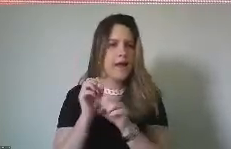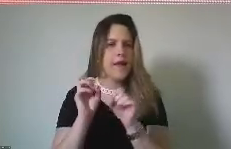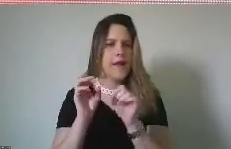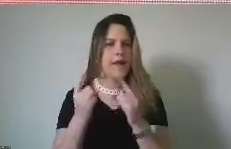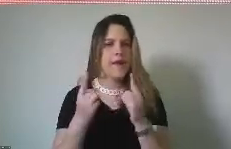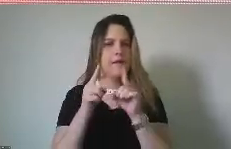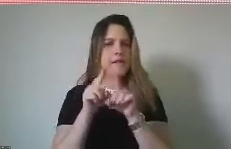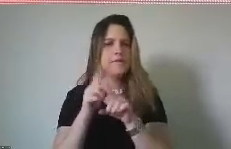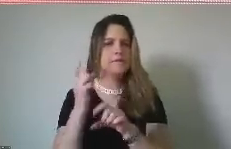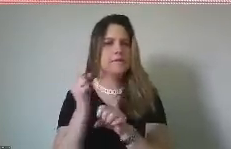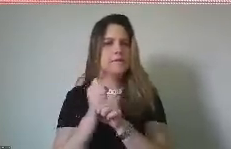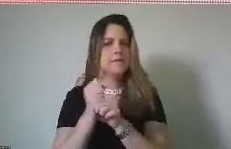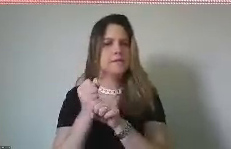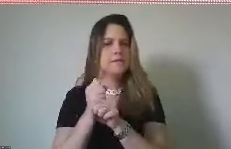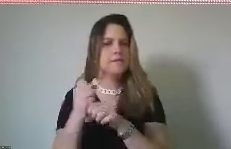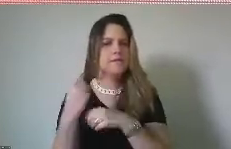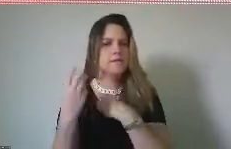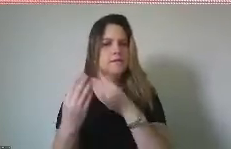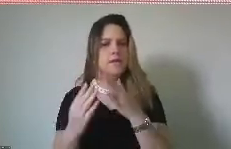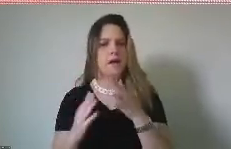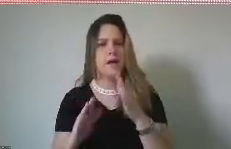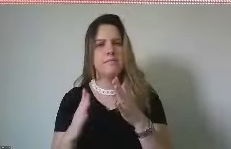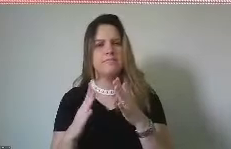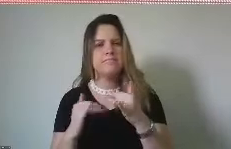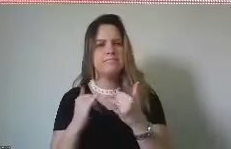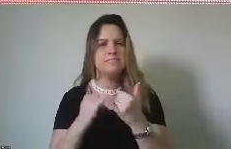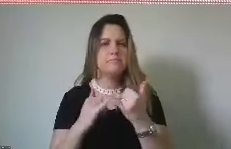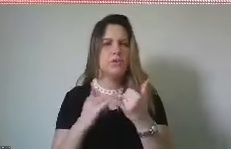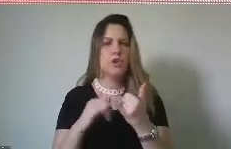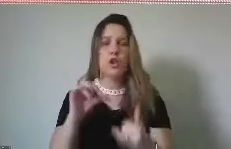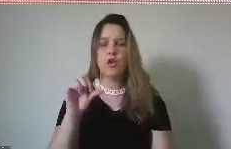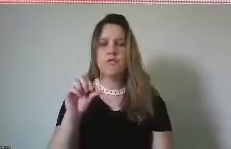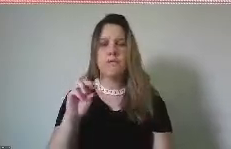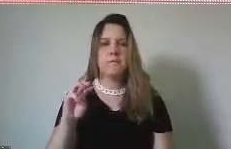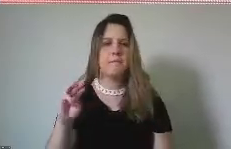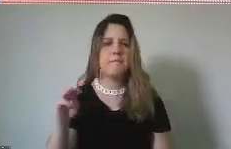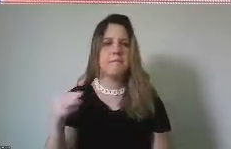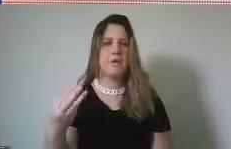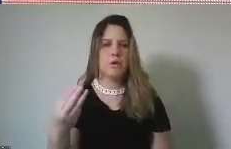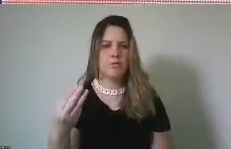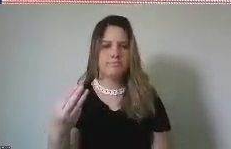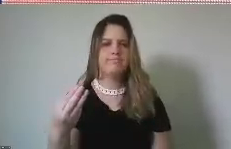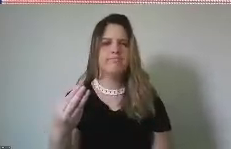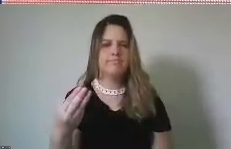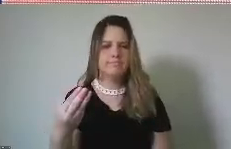distribuiu aproximadamente 9 bilhões em proventos